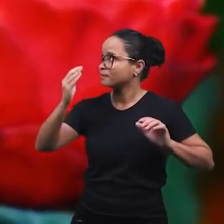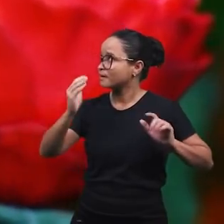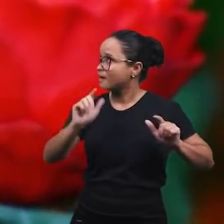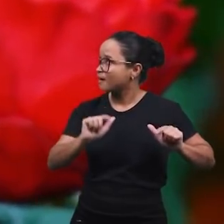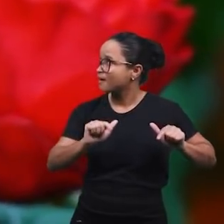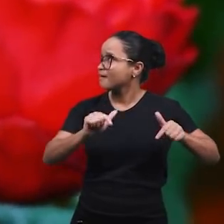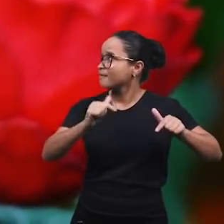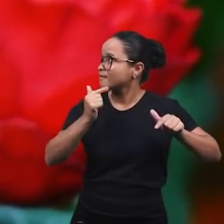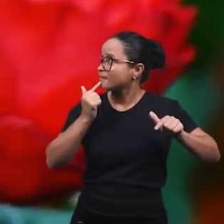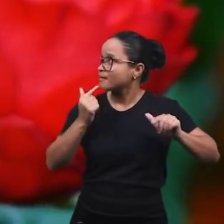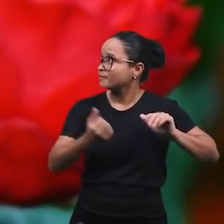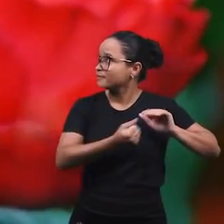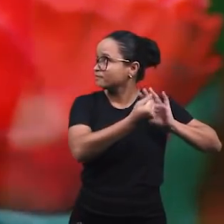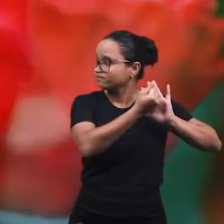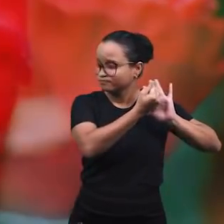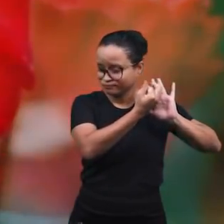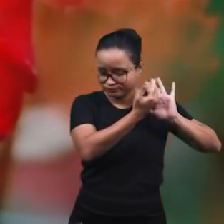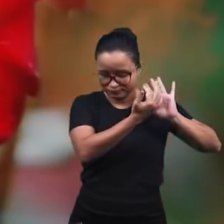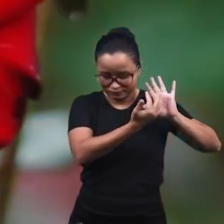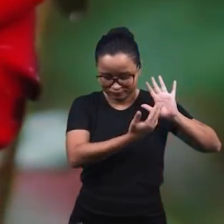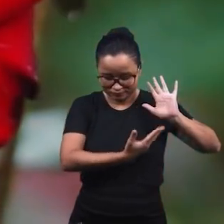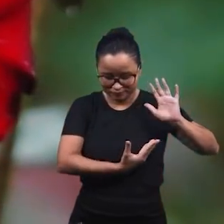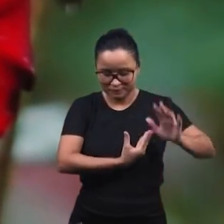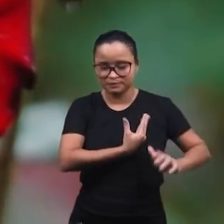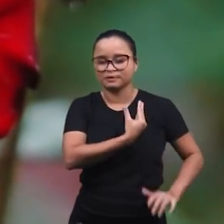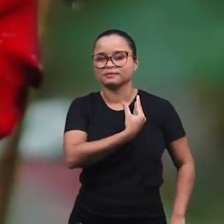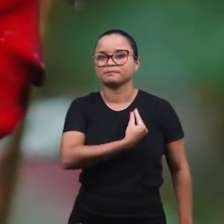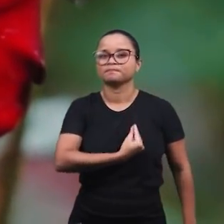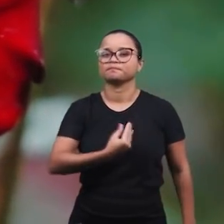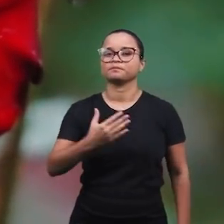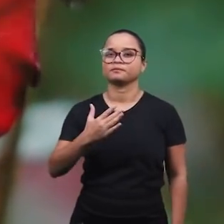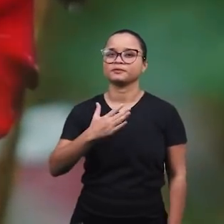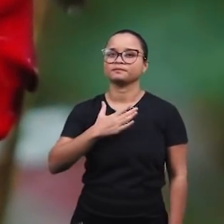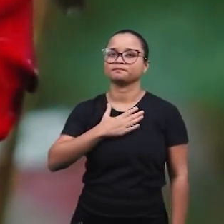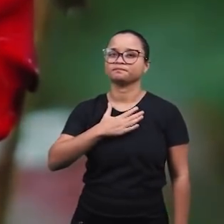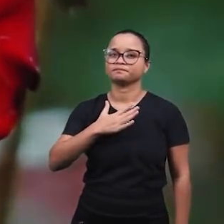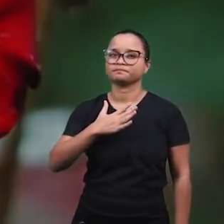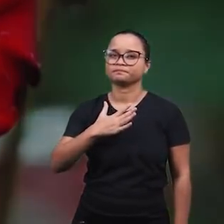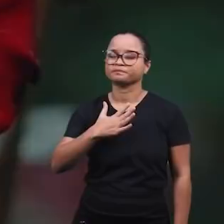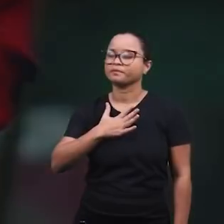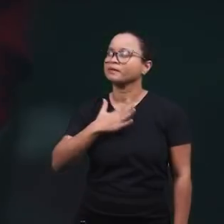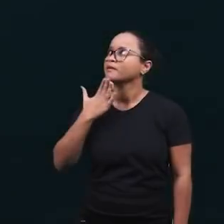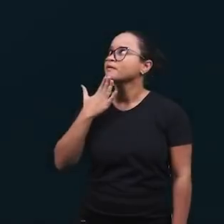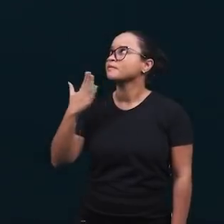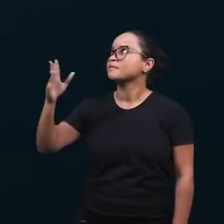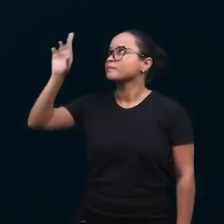sangue sobre mim, ó Senhor.